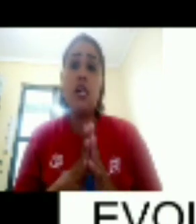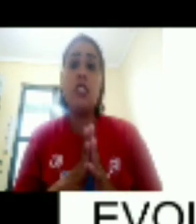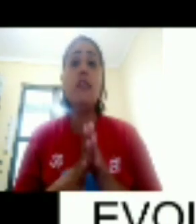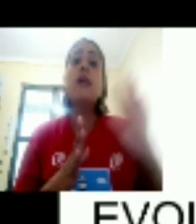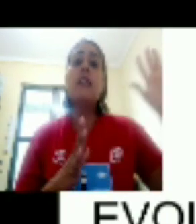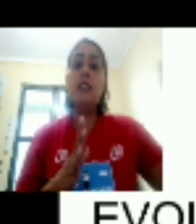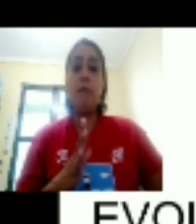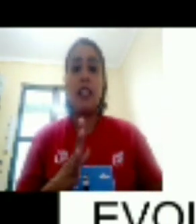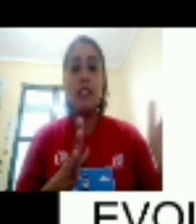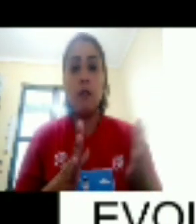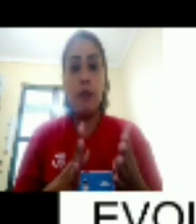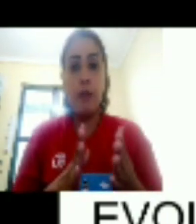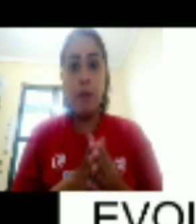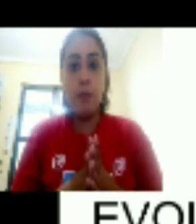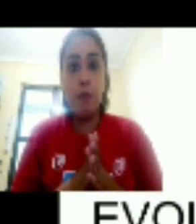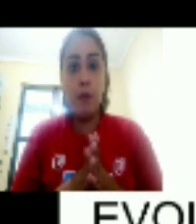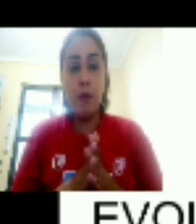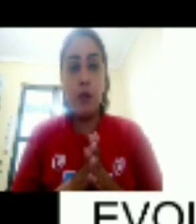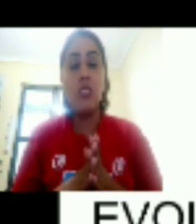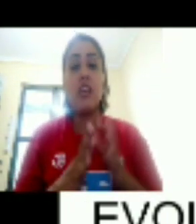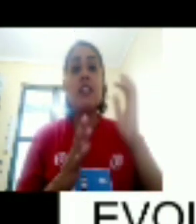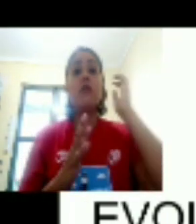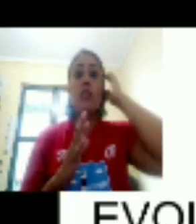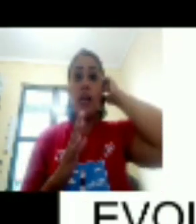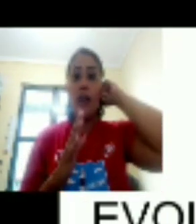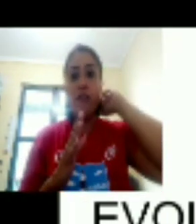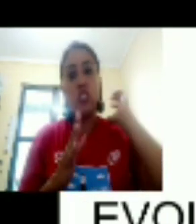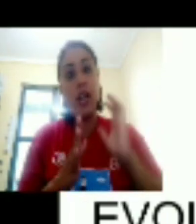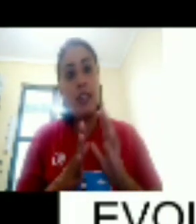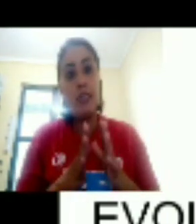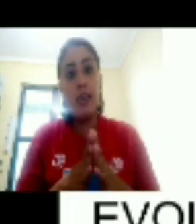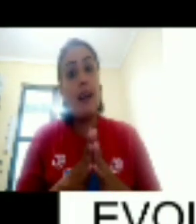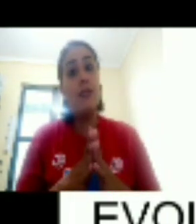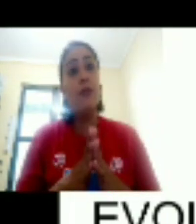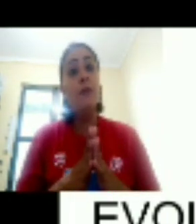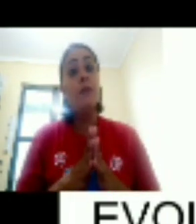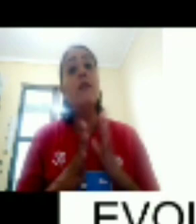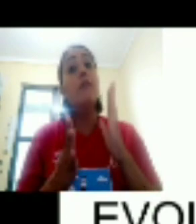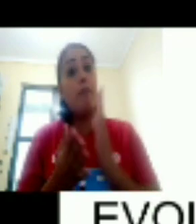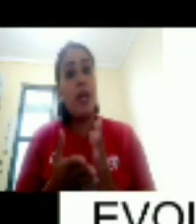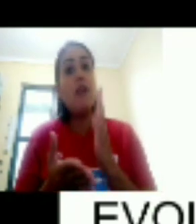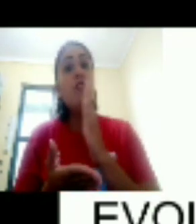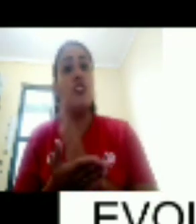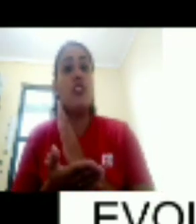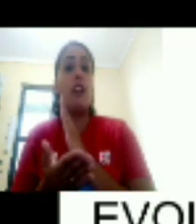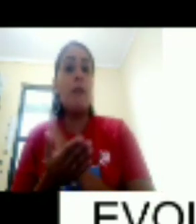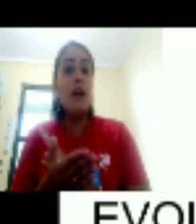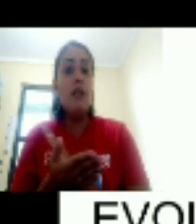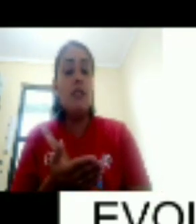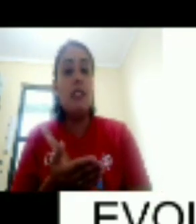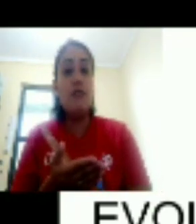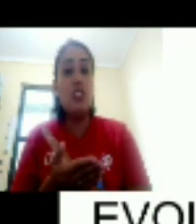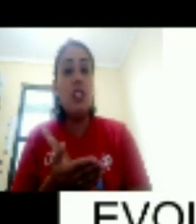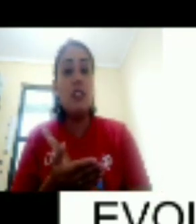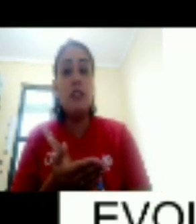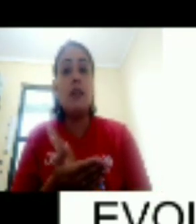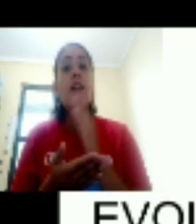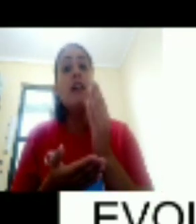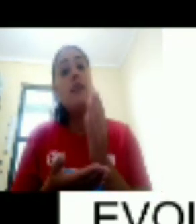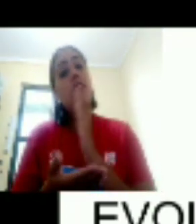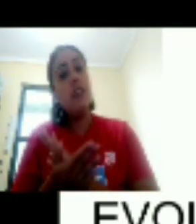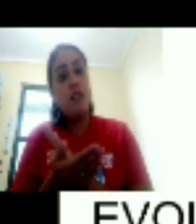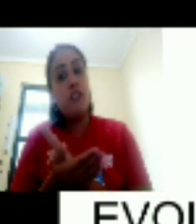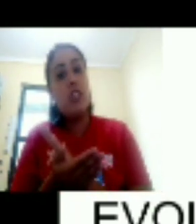casa de vocês se passa por um processo que é fiscalizado pelo sistema da